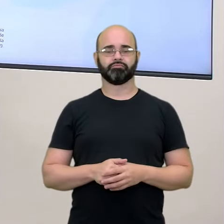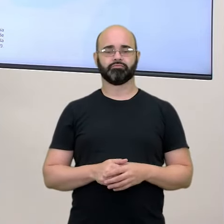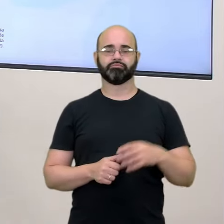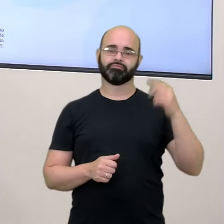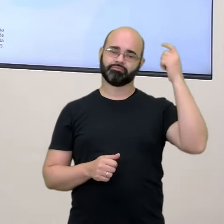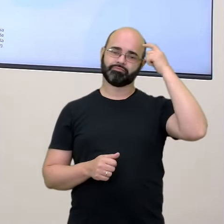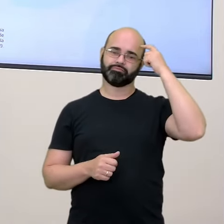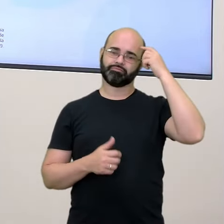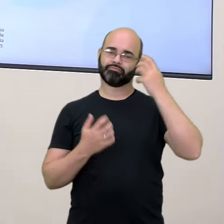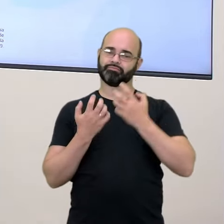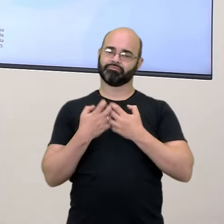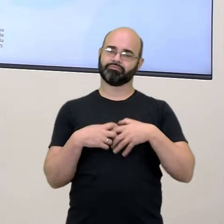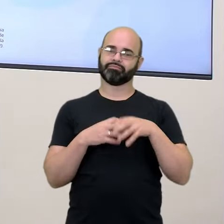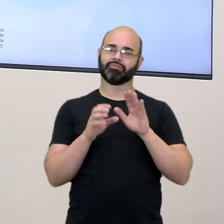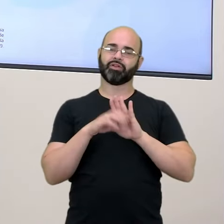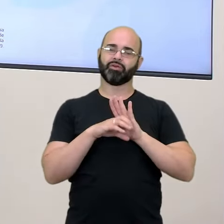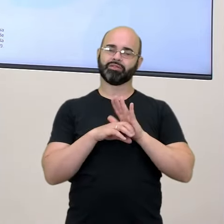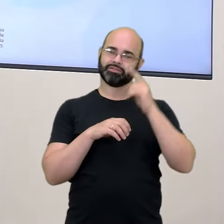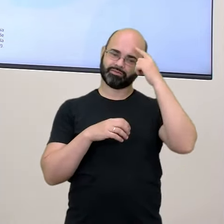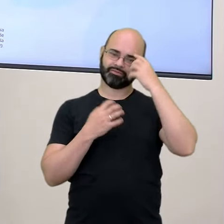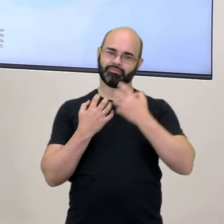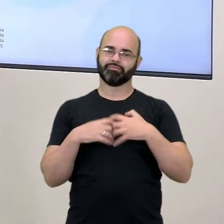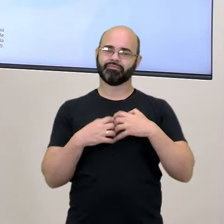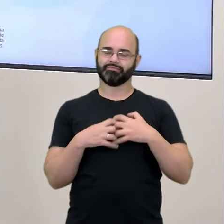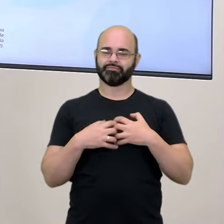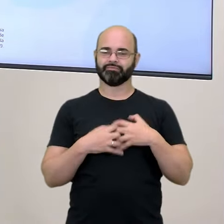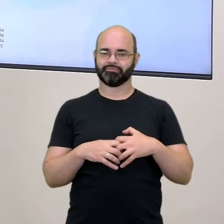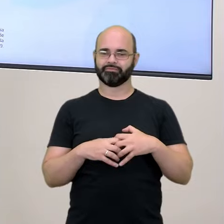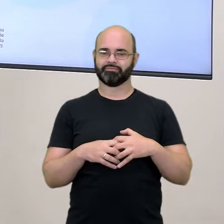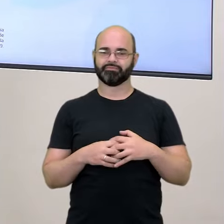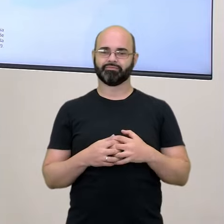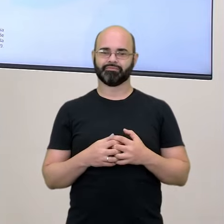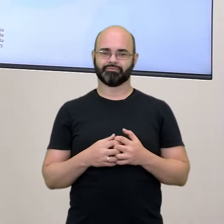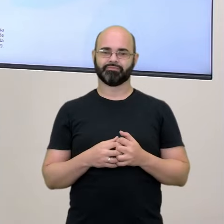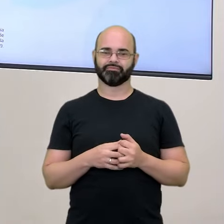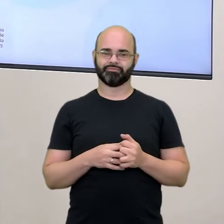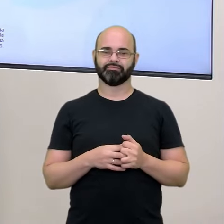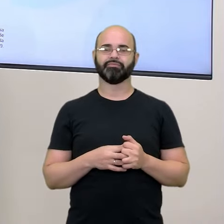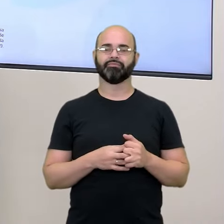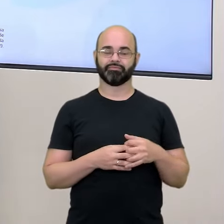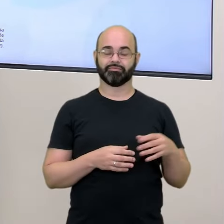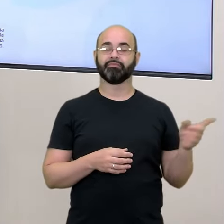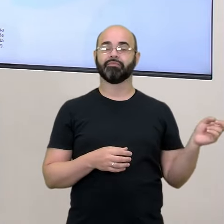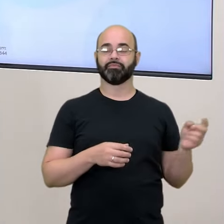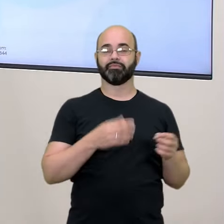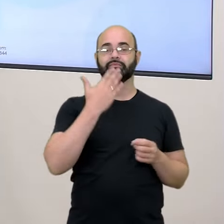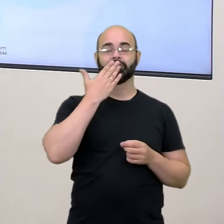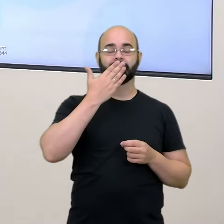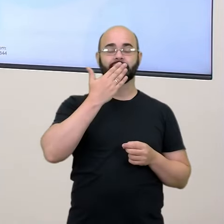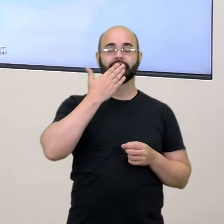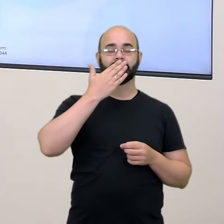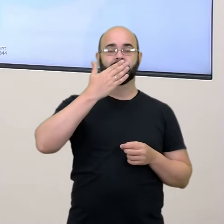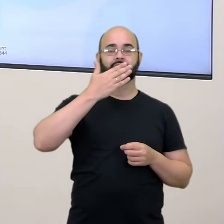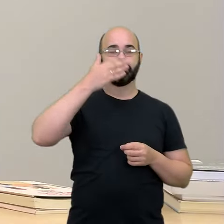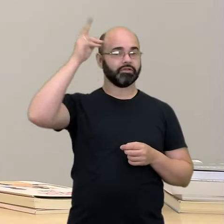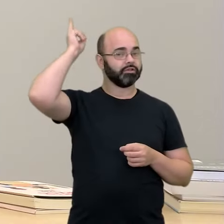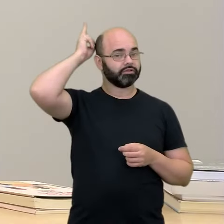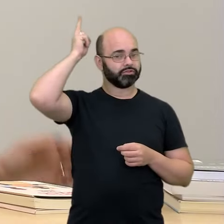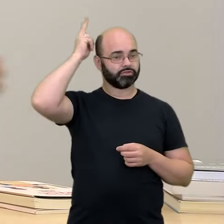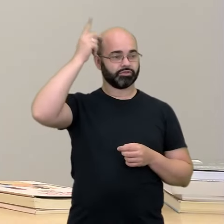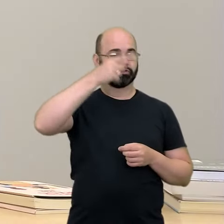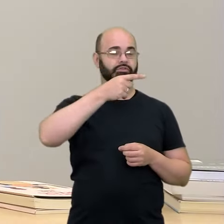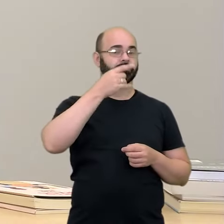voltar a repensar alguns conceitos. Temos que parar de ignorar a história dos indígenas. Certo? Essa foi uma